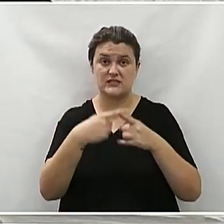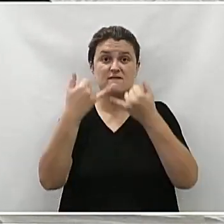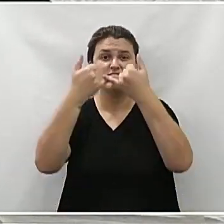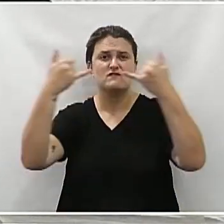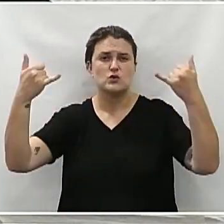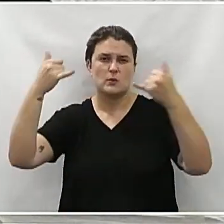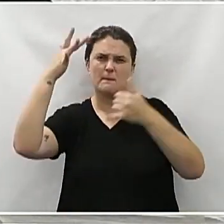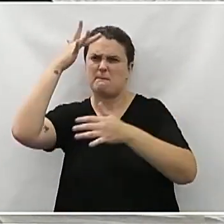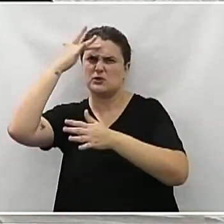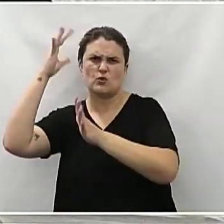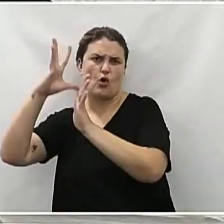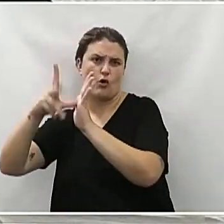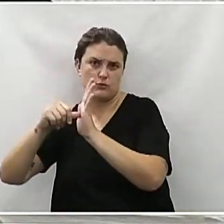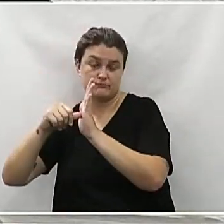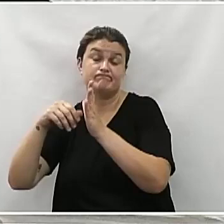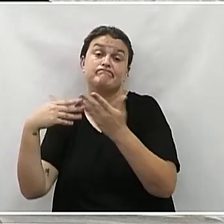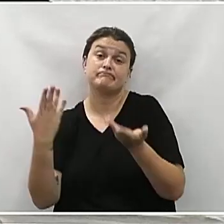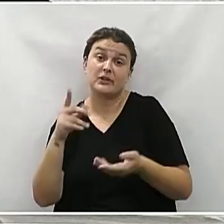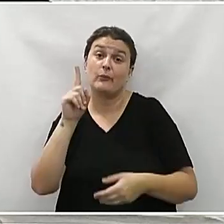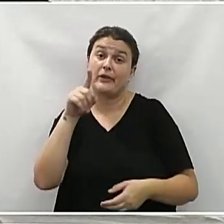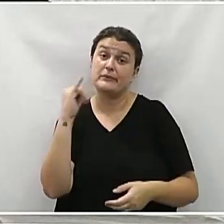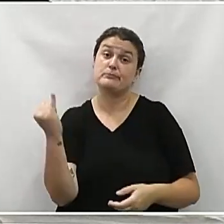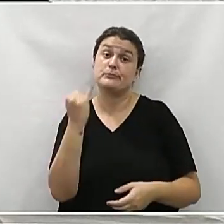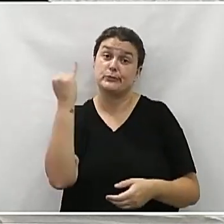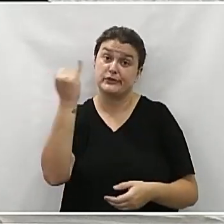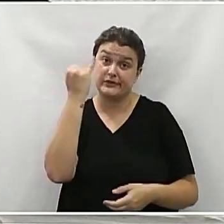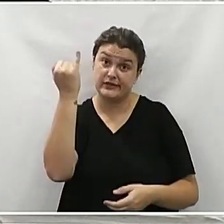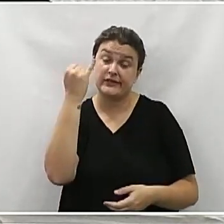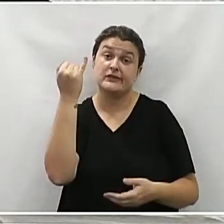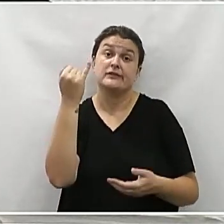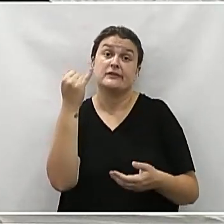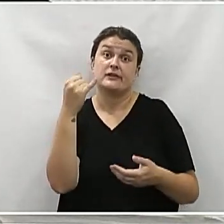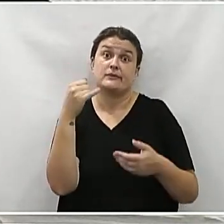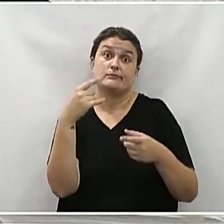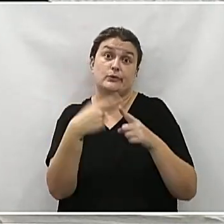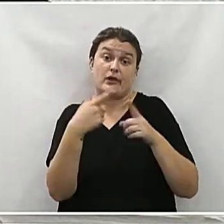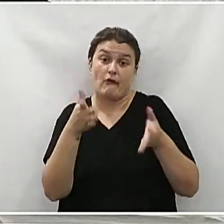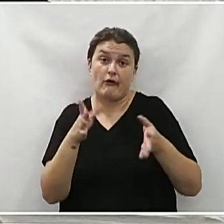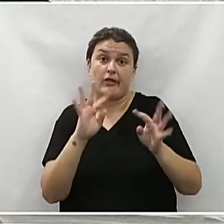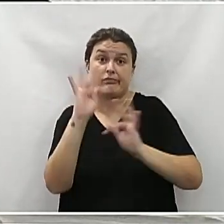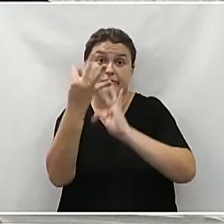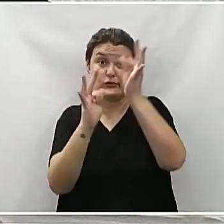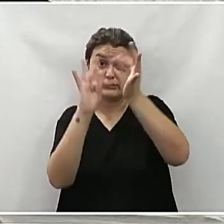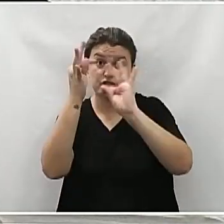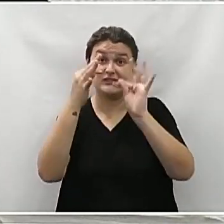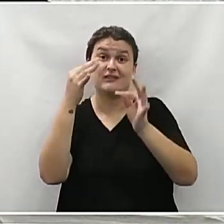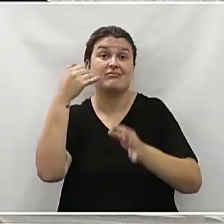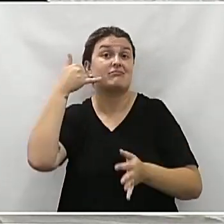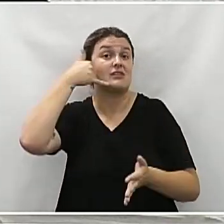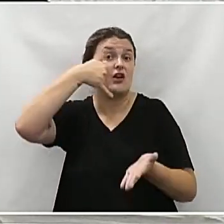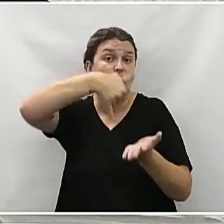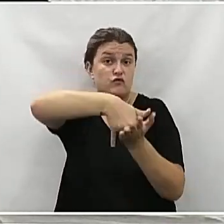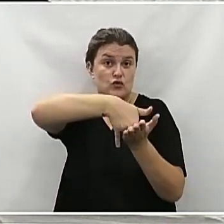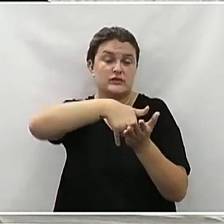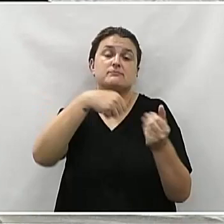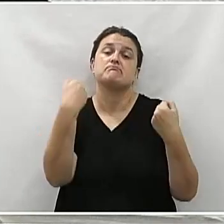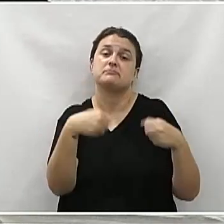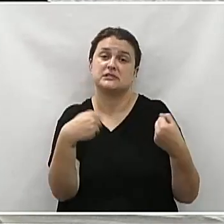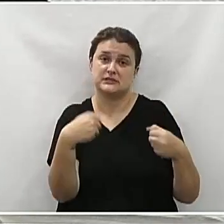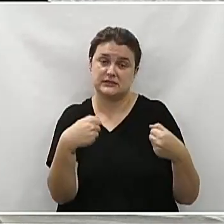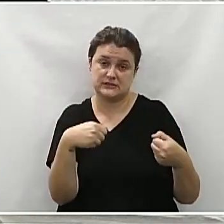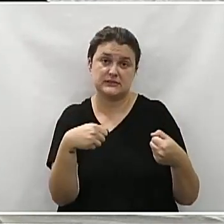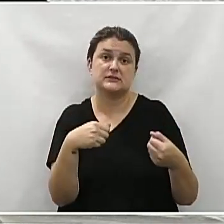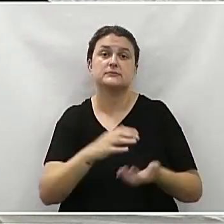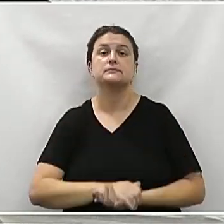roubados, mas é importante ressaltar que, mesmo com o avanço da tecnologia, o telefone fixo é muito necessário em